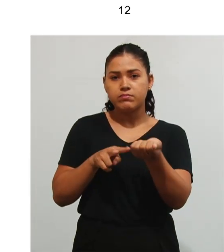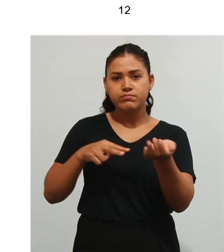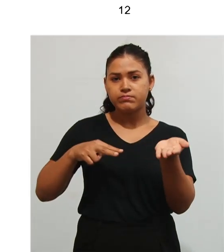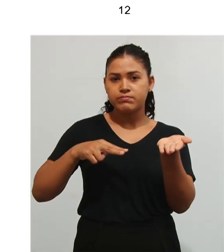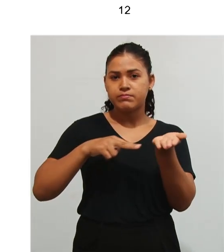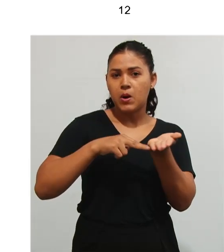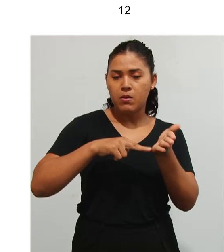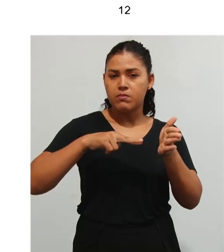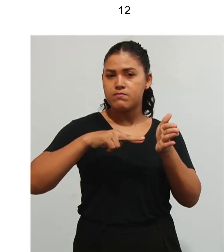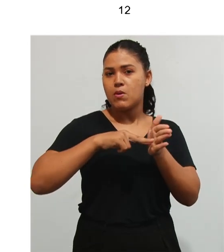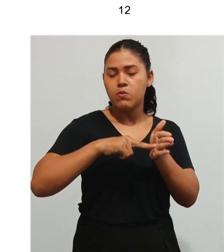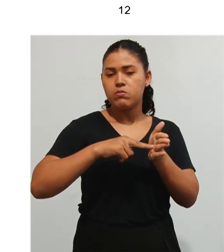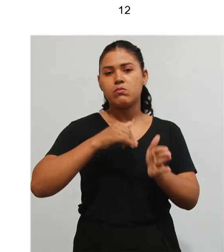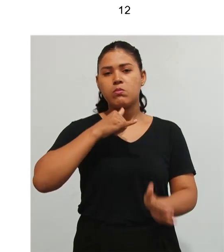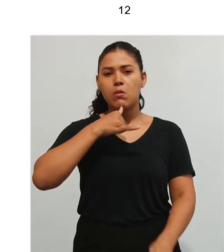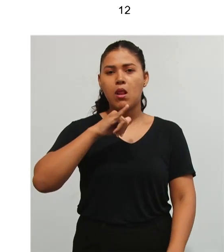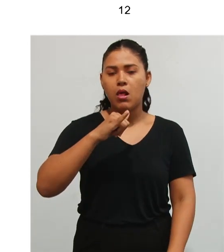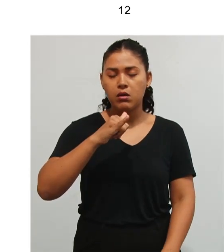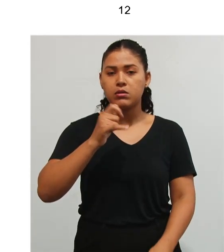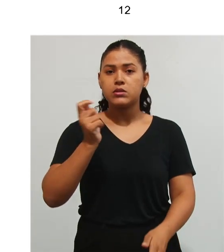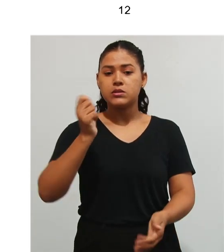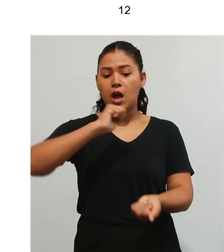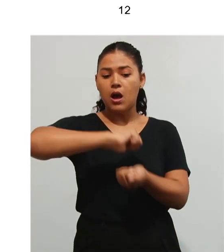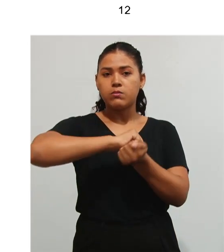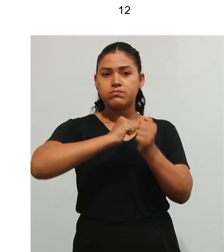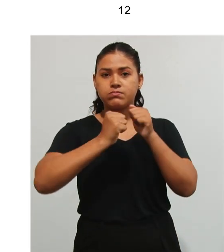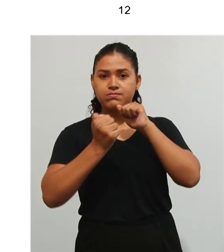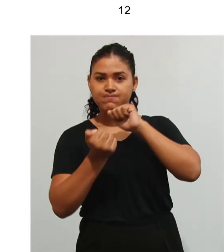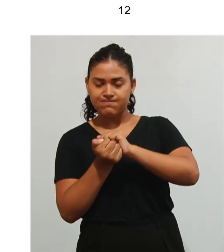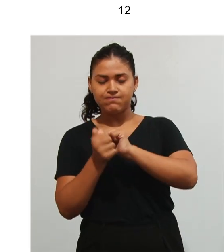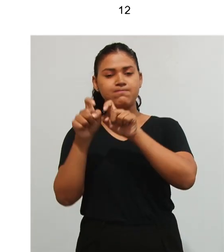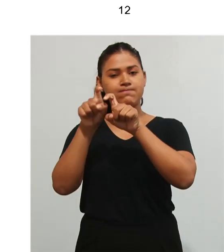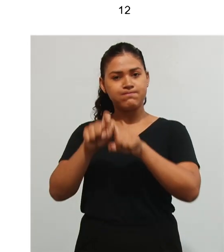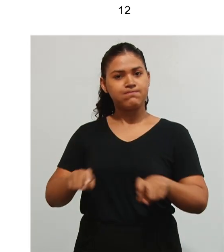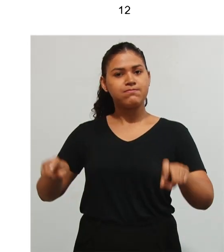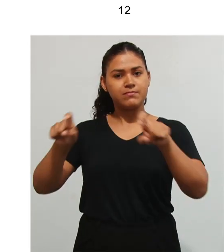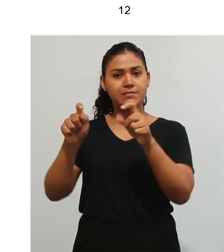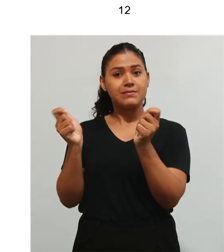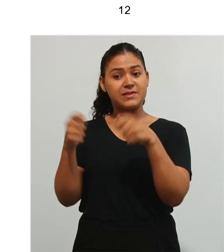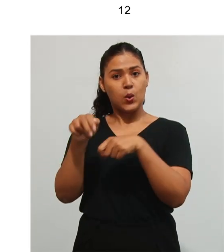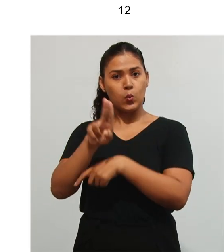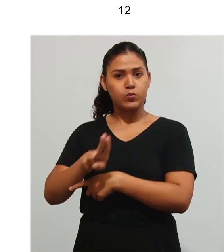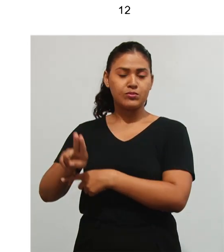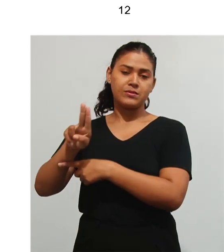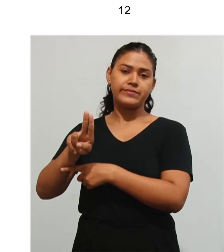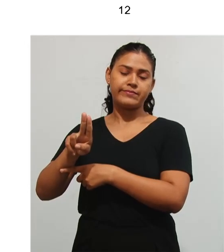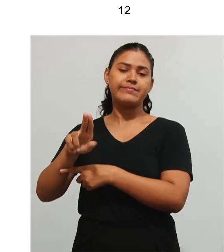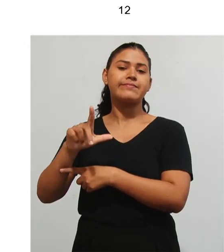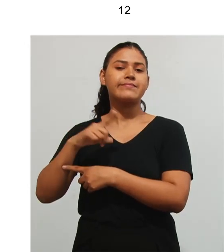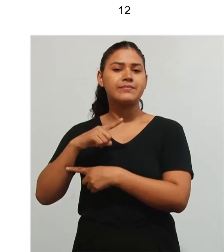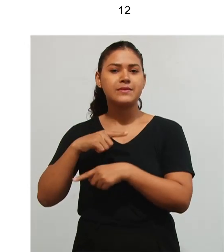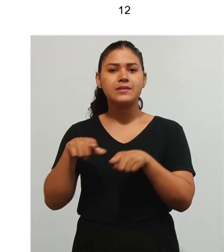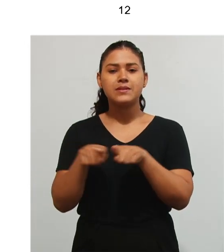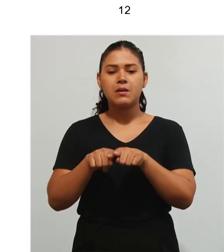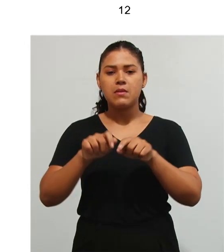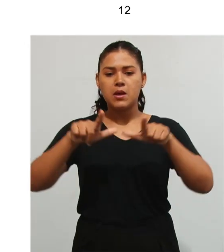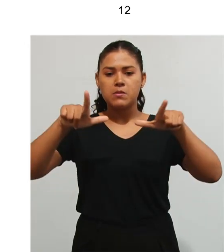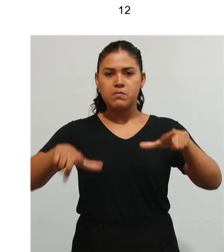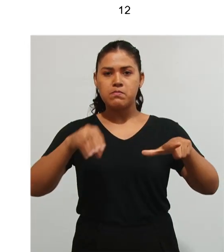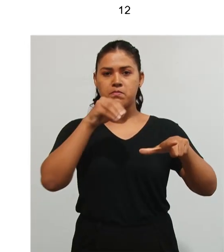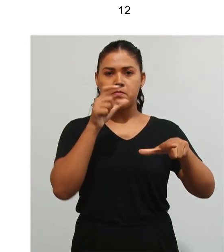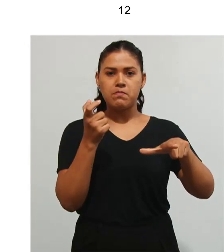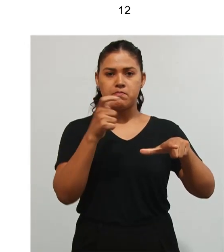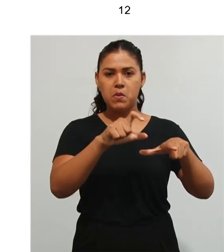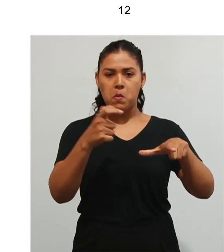e converter em uma tensão que os componentes internos do computador possam utilizá-lo. E nós temos as placas adicionais, né,